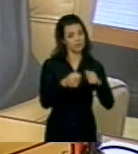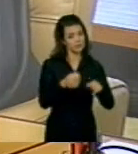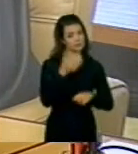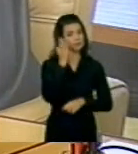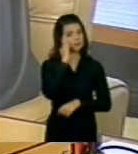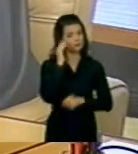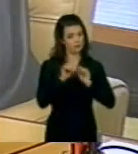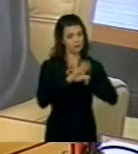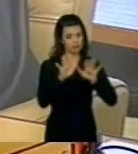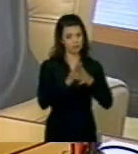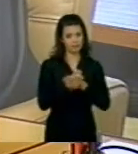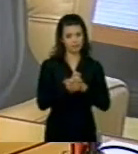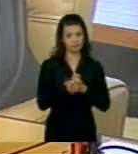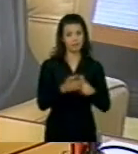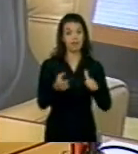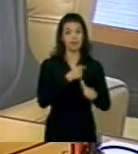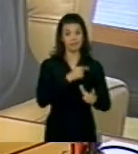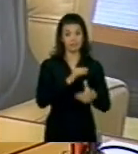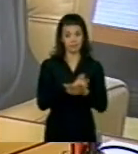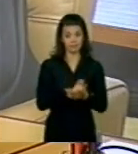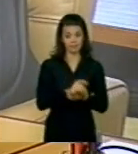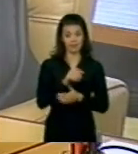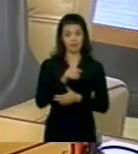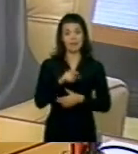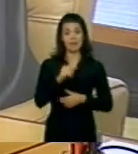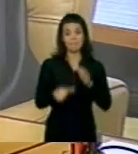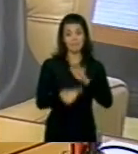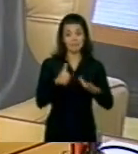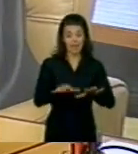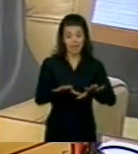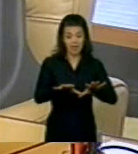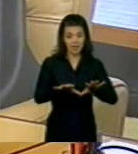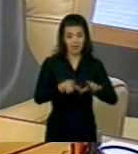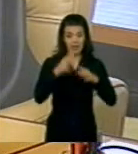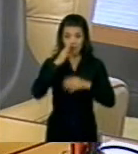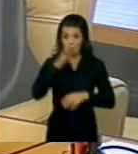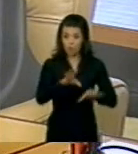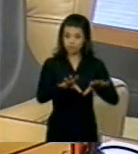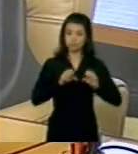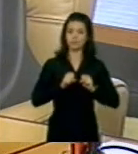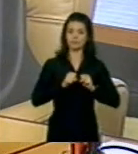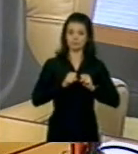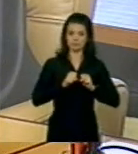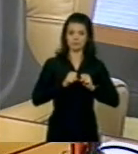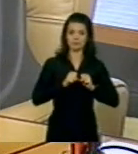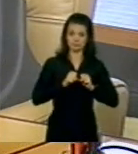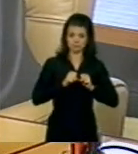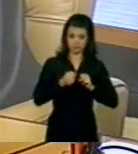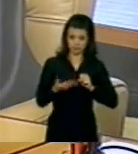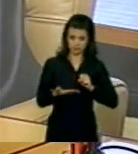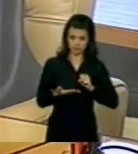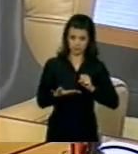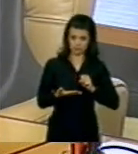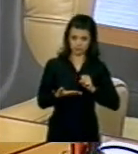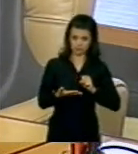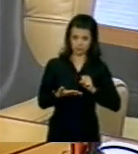Primeiro, recebida a denúncia, diz o parágrafo 3º. Logo, a regra impõe que já tenha havido o recebimento da denúncia